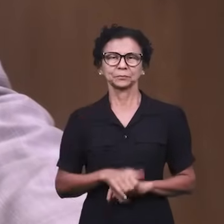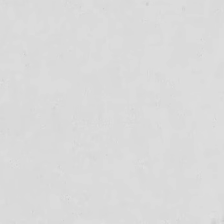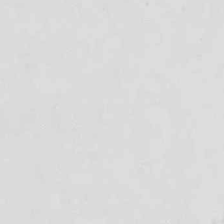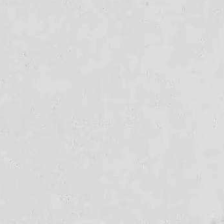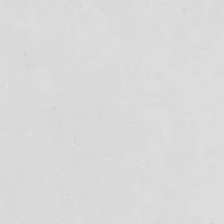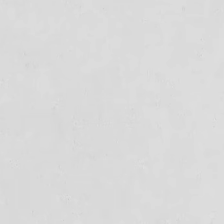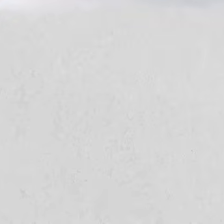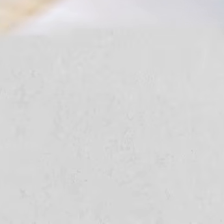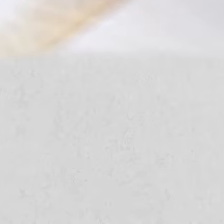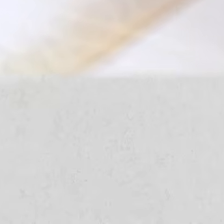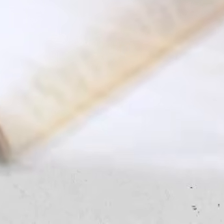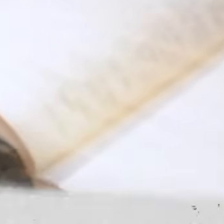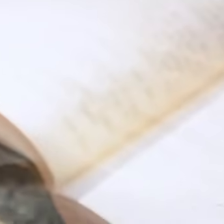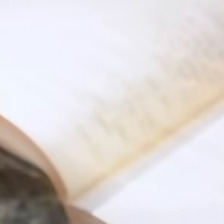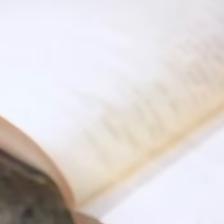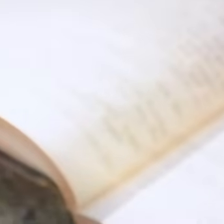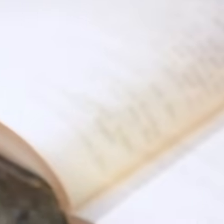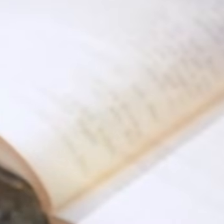vinheta.